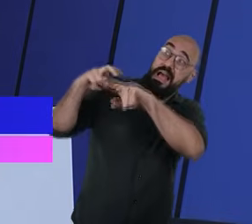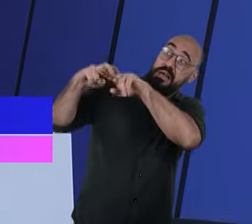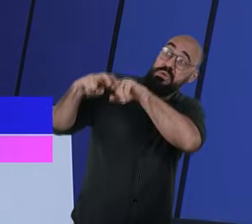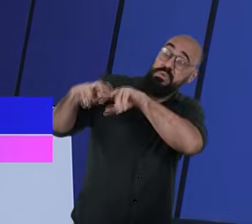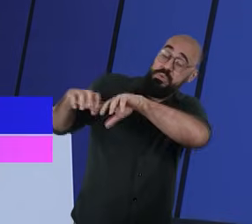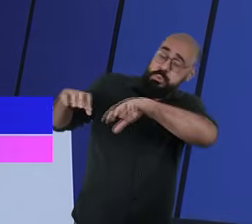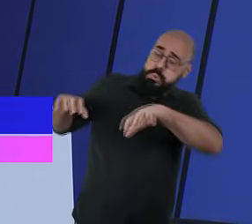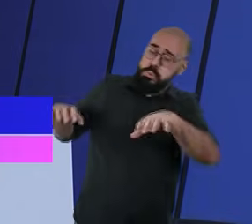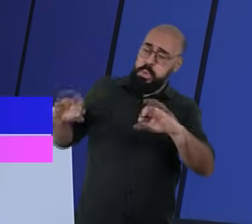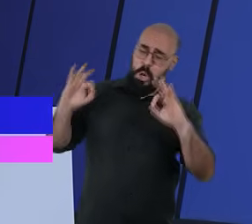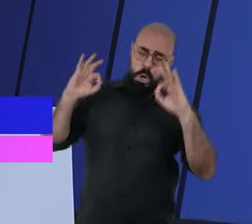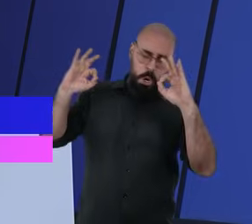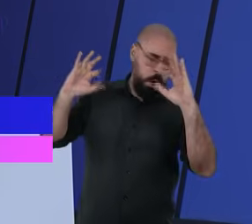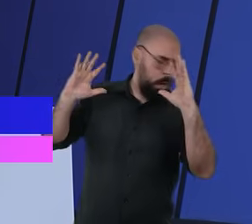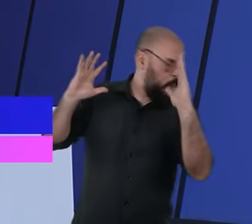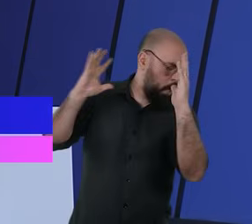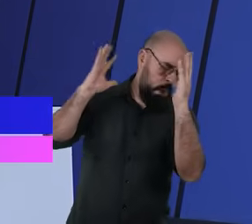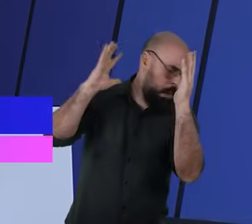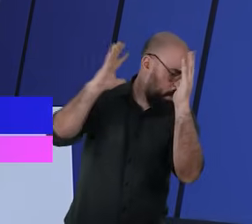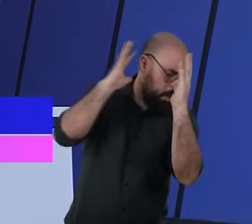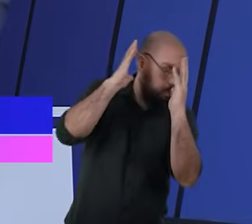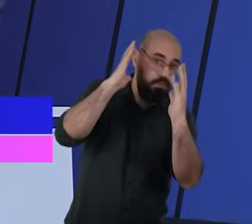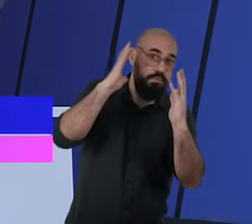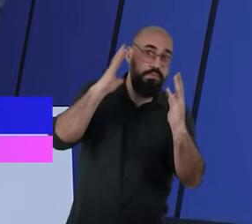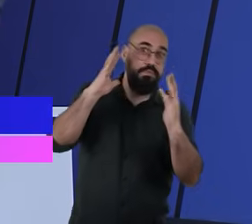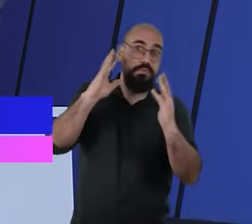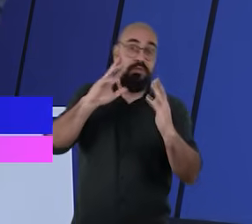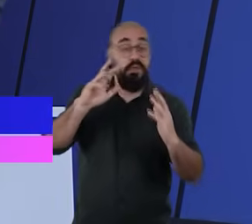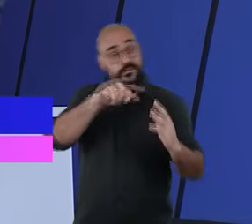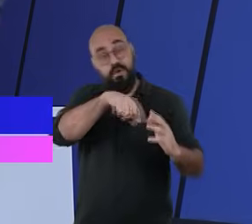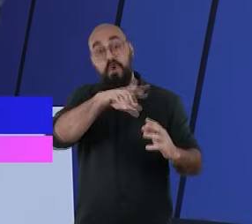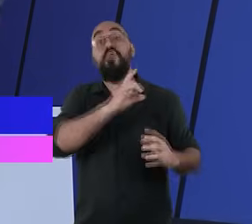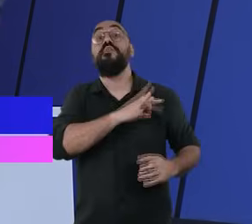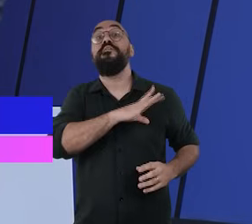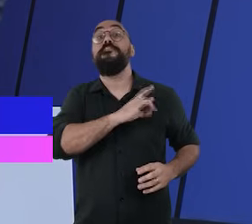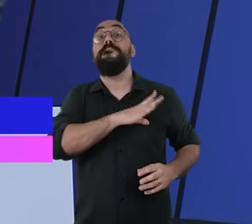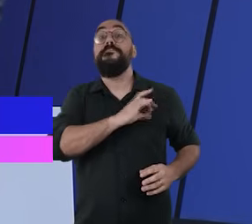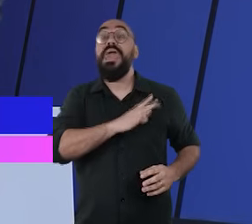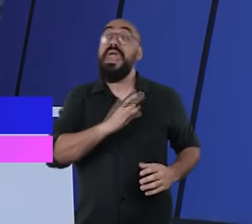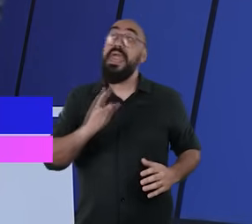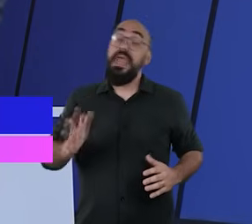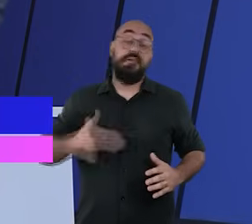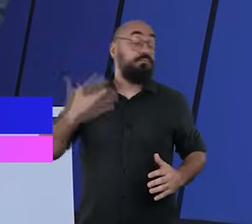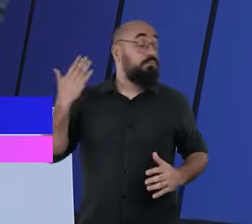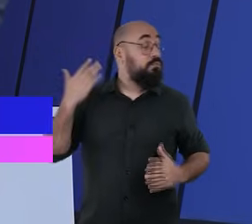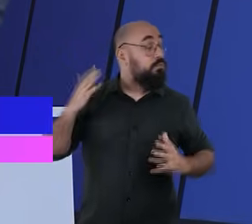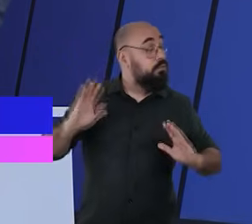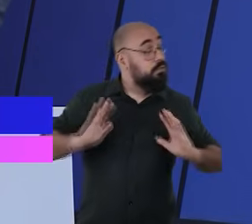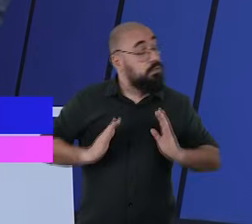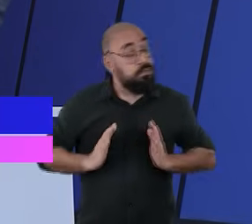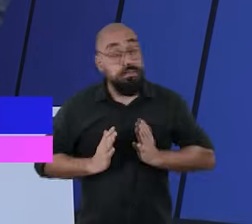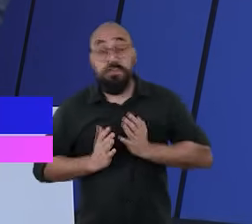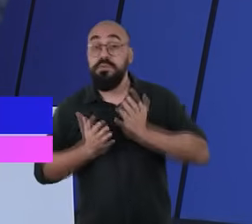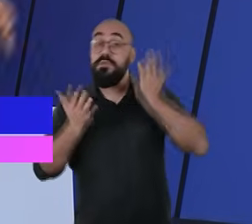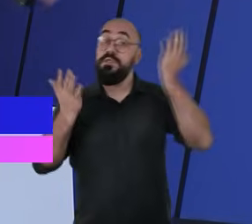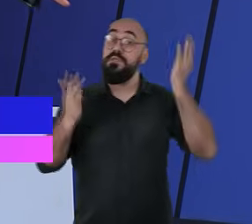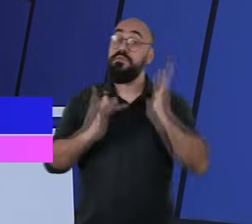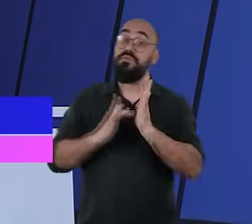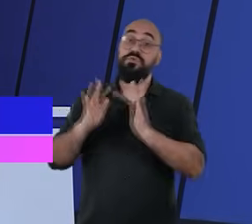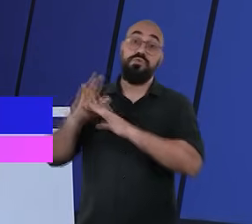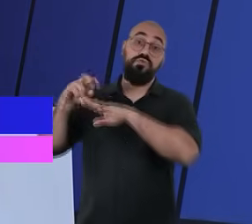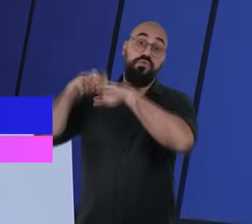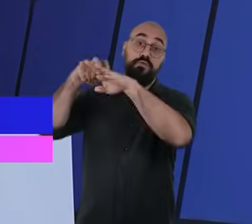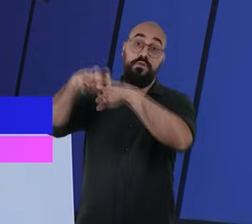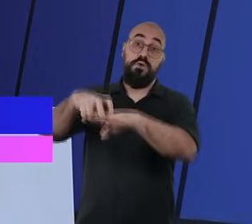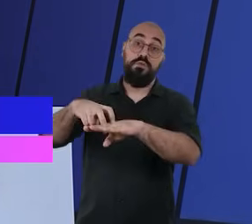os ímpios que estiverem vivos verão com medo, com espanto e com terror a volta de Jesus.